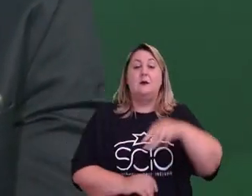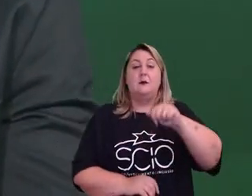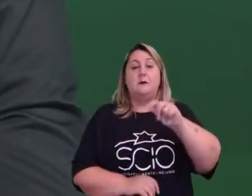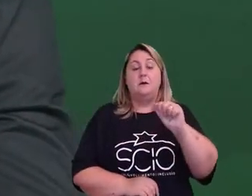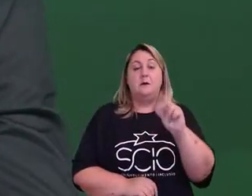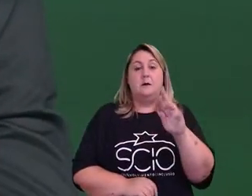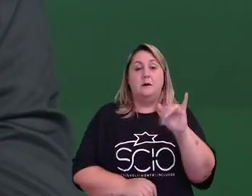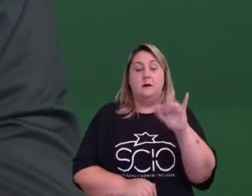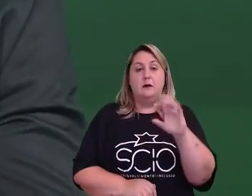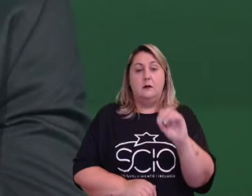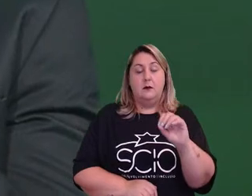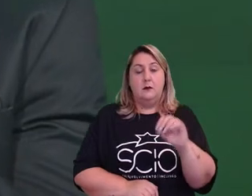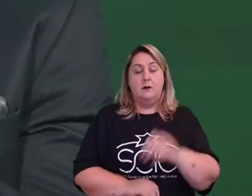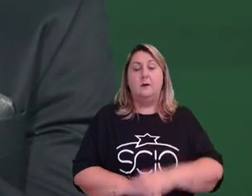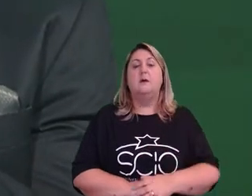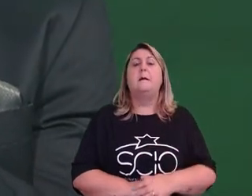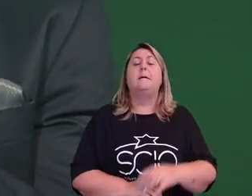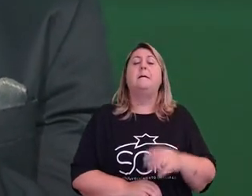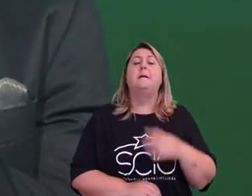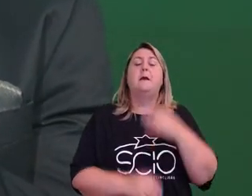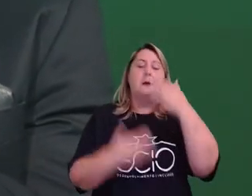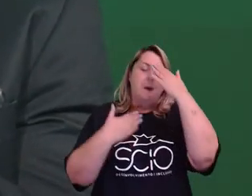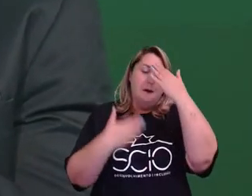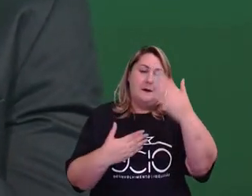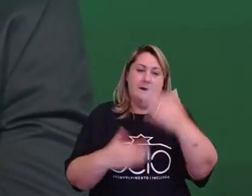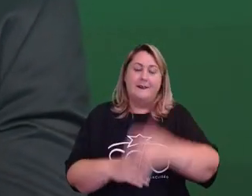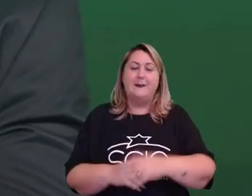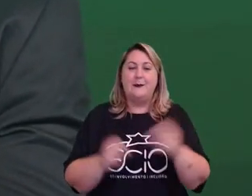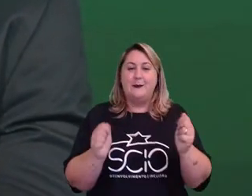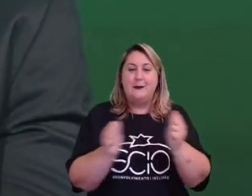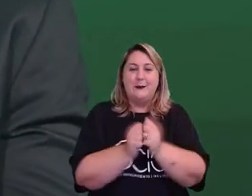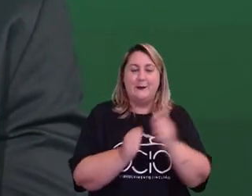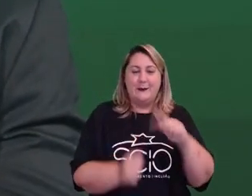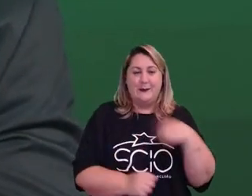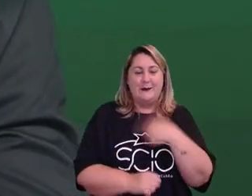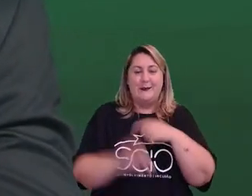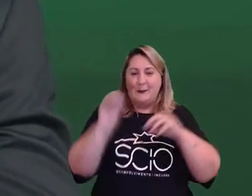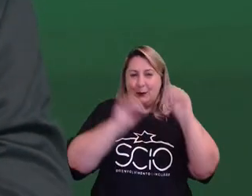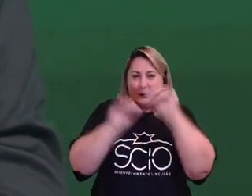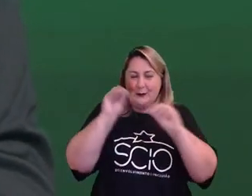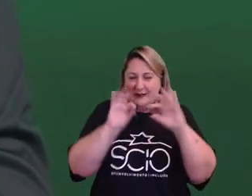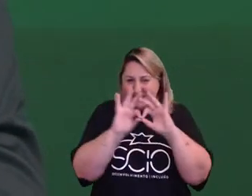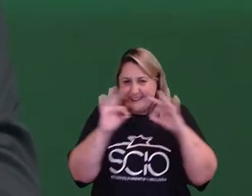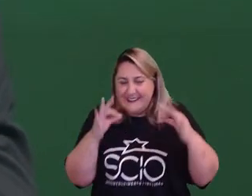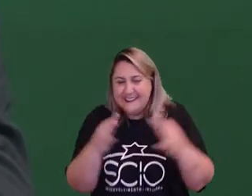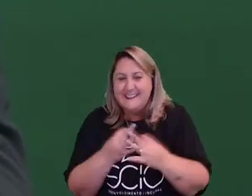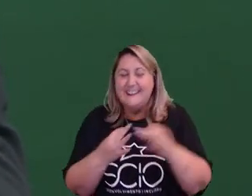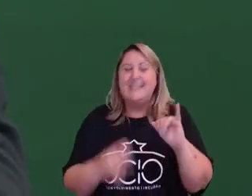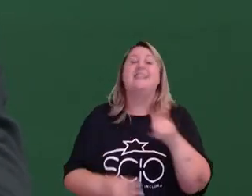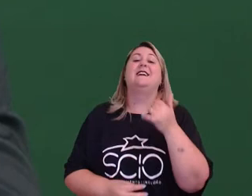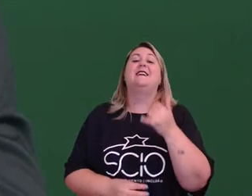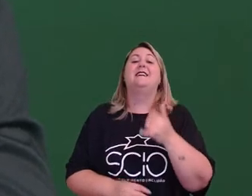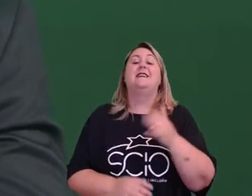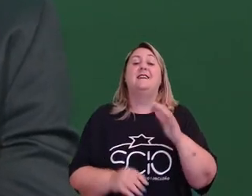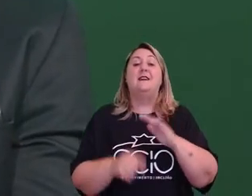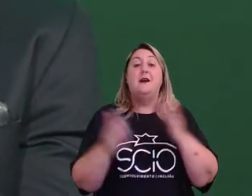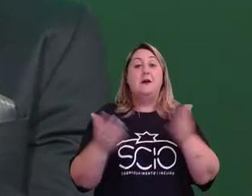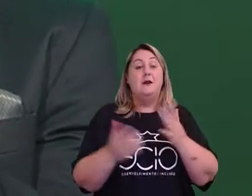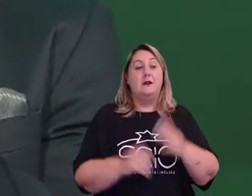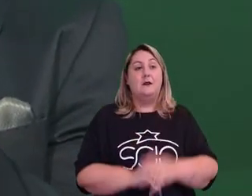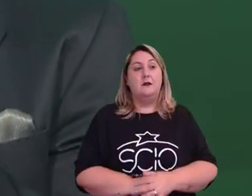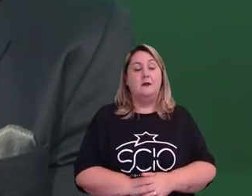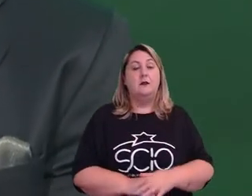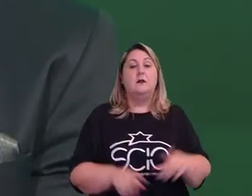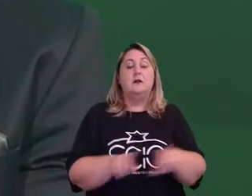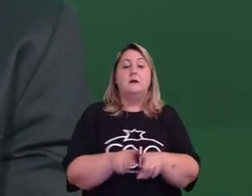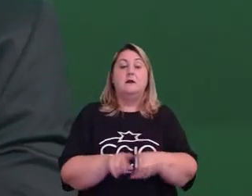Mário Baravaresco. Muito obrigado, Mário, pela sua audiência aqui com a gente. Um beijo aí para sua família que está curtindo com a gente agora. Também para